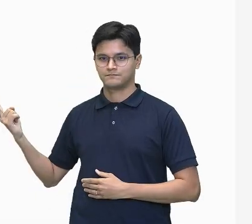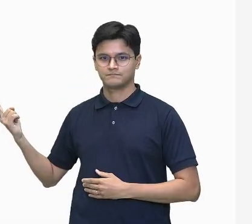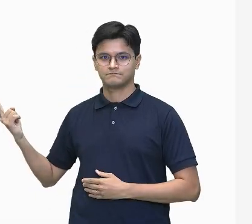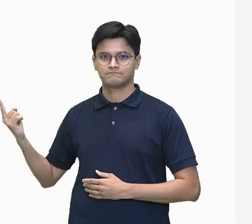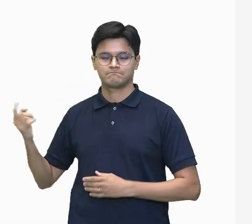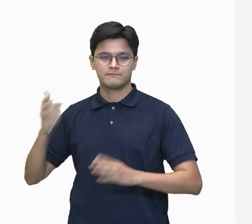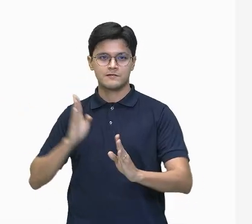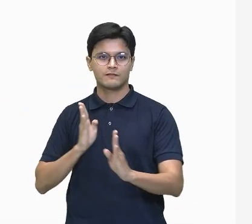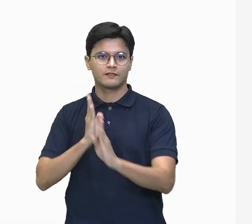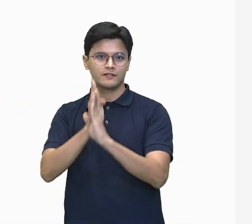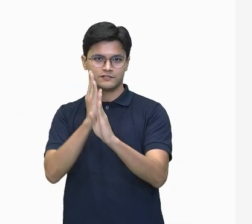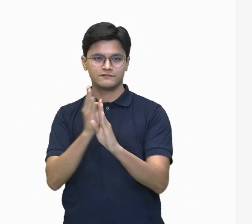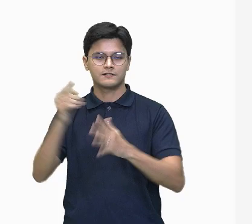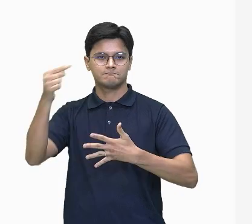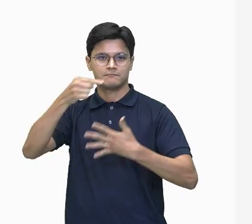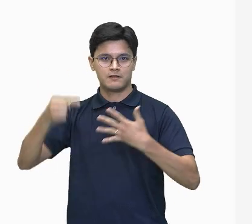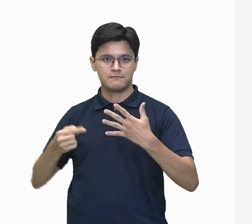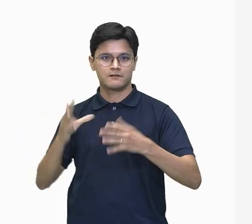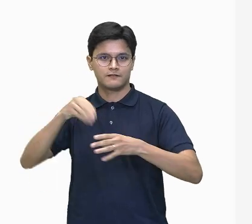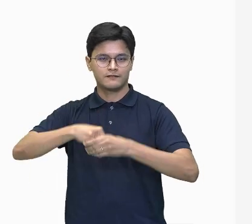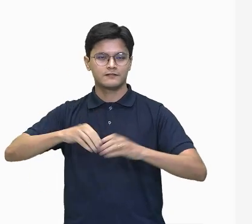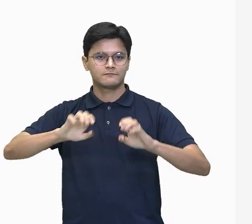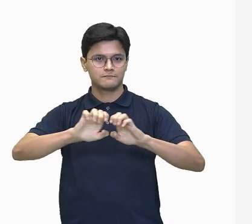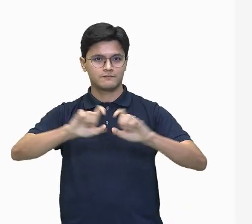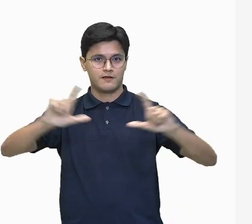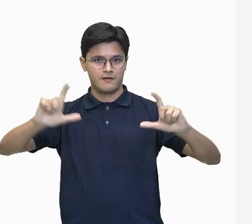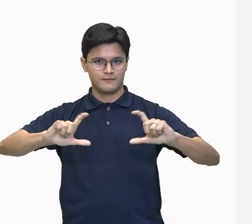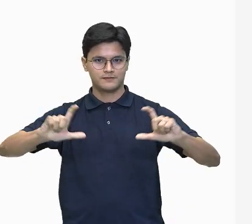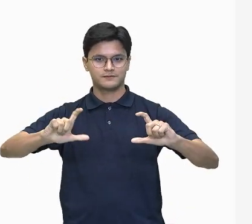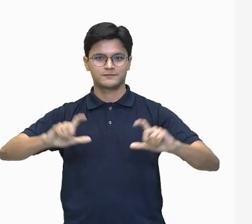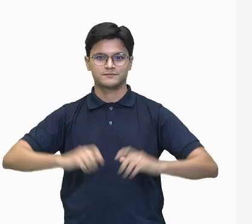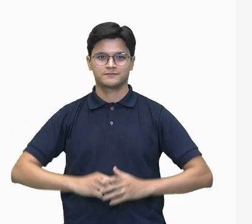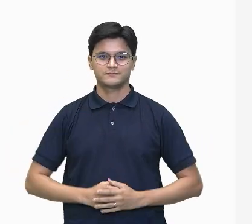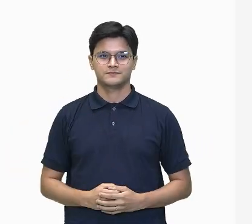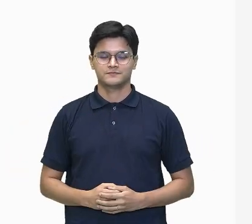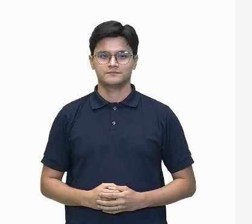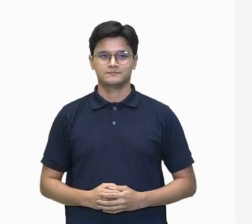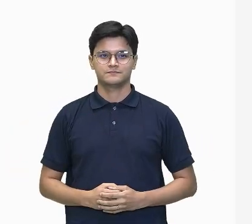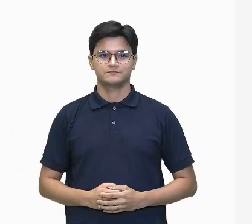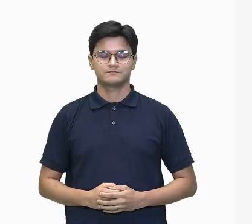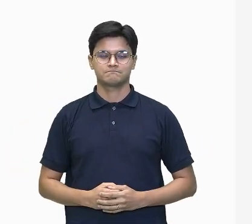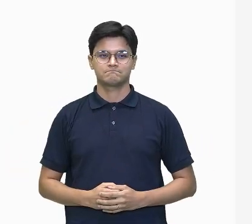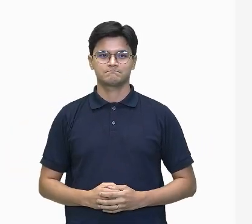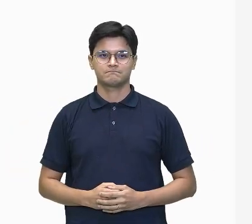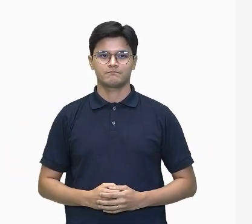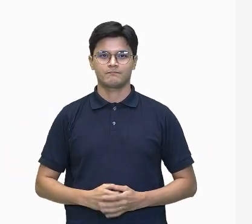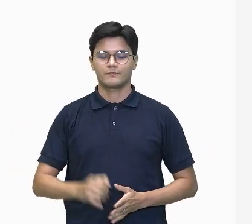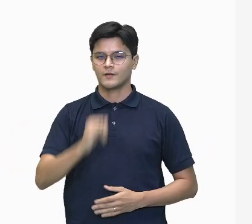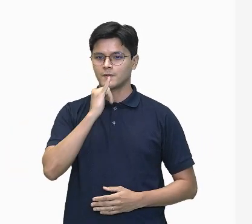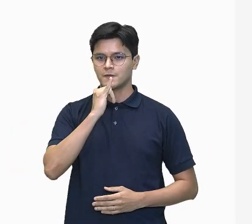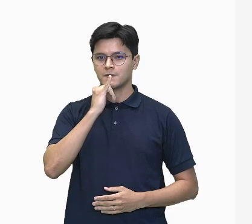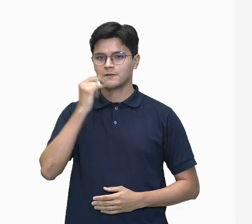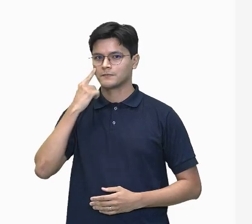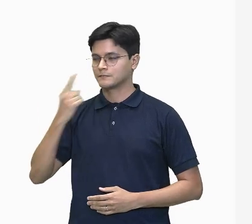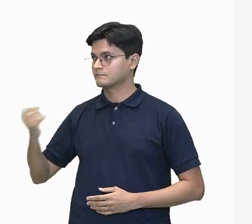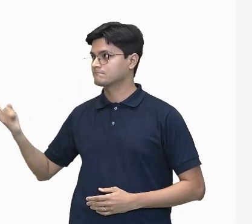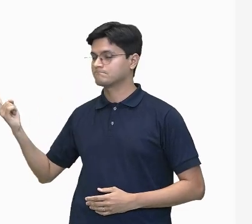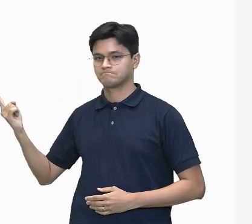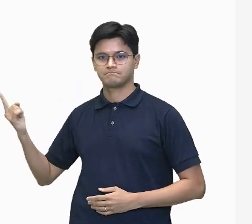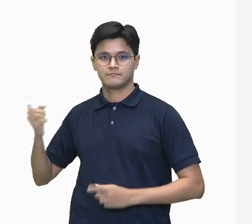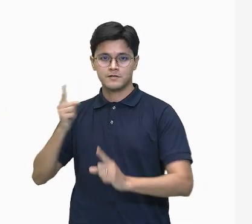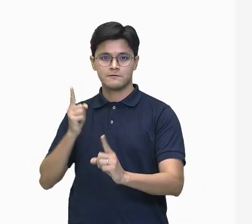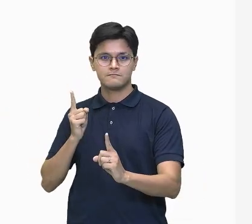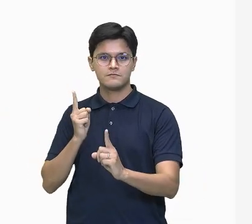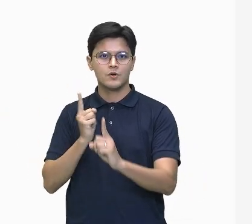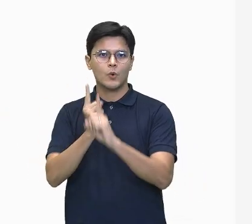gente já ir identificando esses elementos na nossa equação reduzida, tá bom? Olha só, vamos pegar esse exemplo aí,